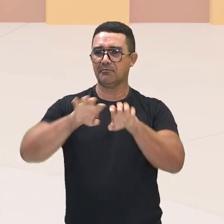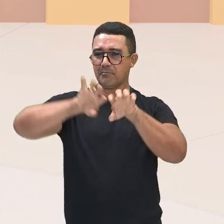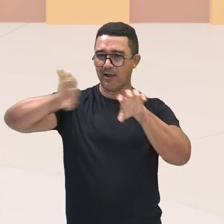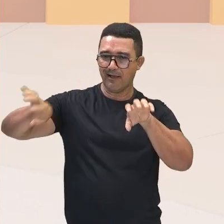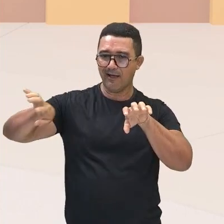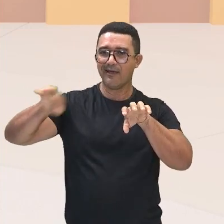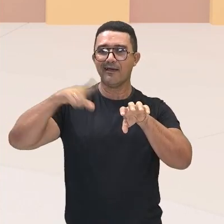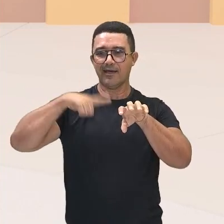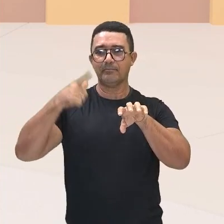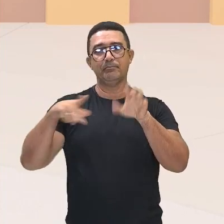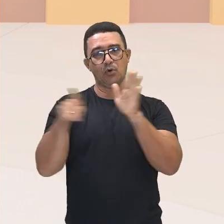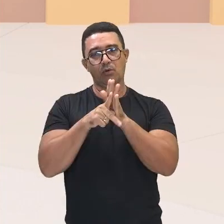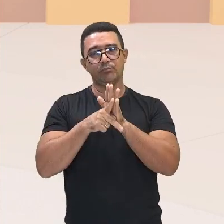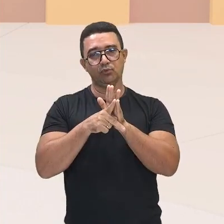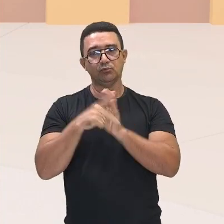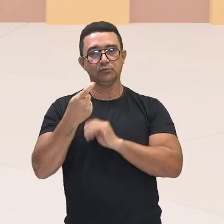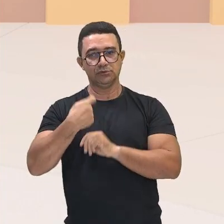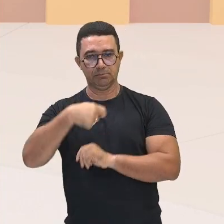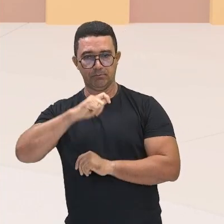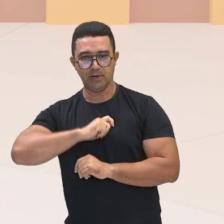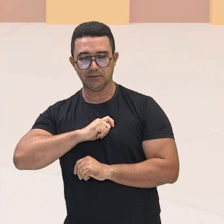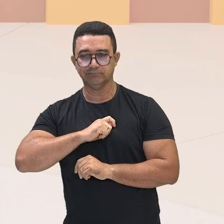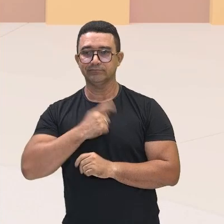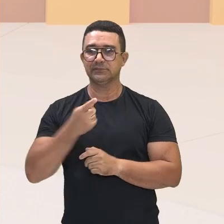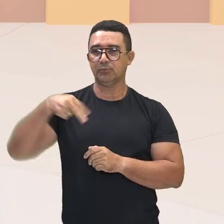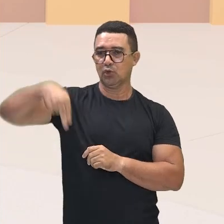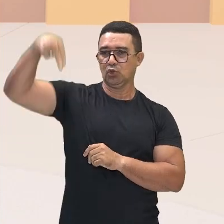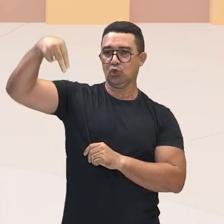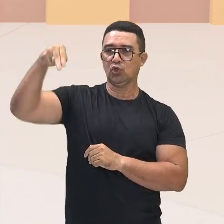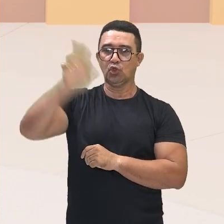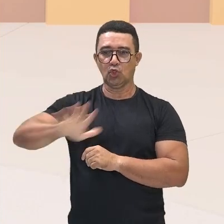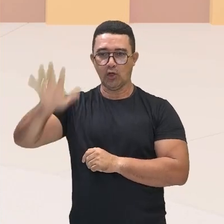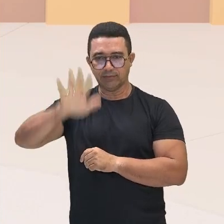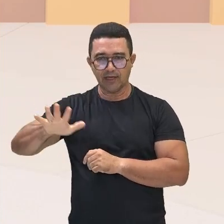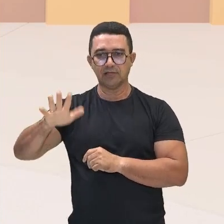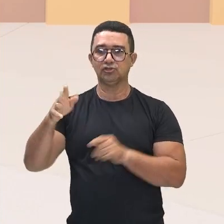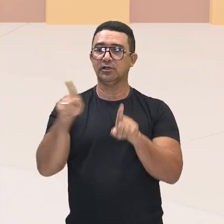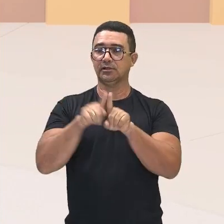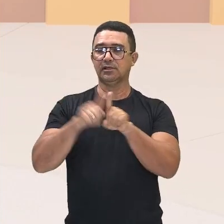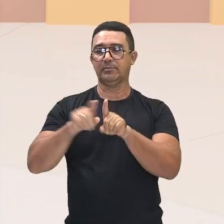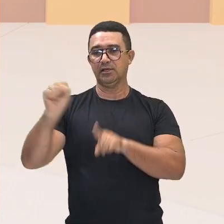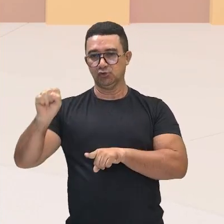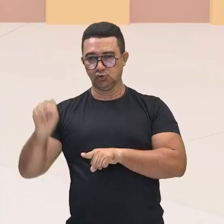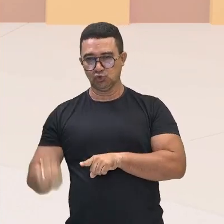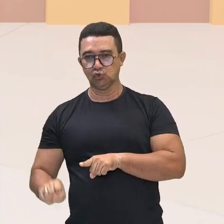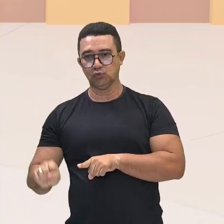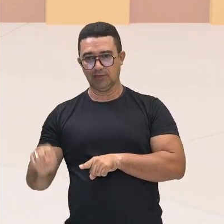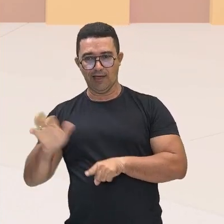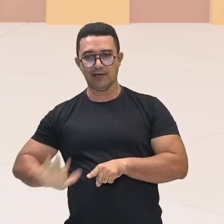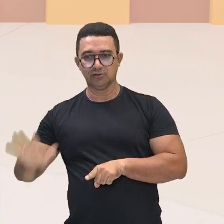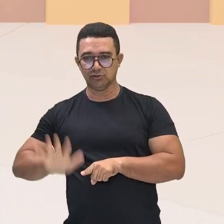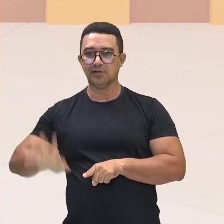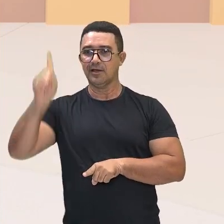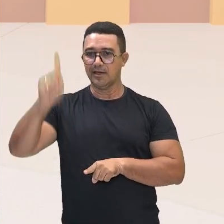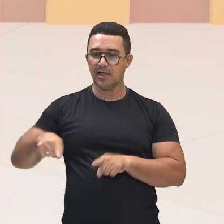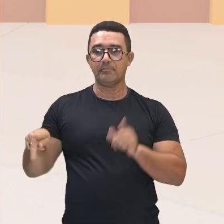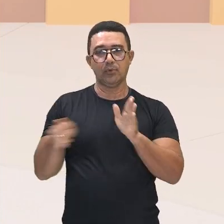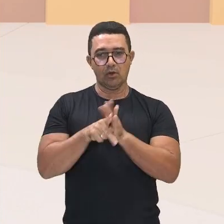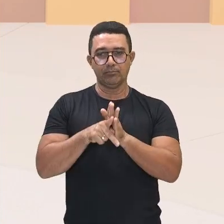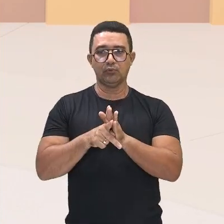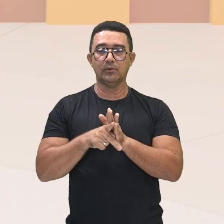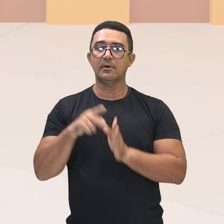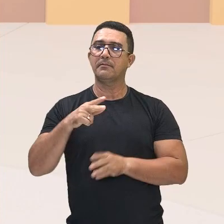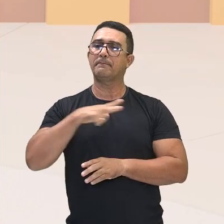espanhola. Então aí parte do nosso Nordeste hoje brasileiro e Sudeste do Brasil pertenceriam então a Portugal